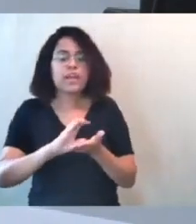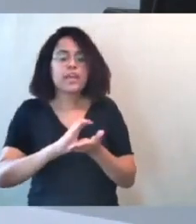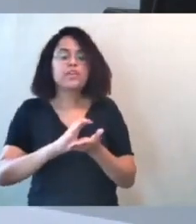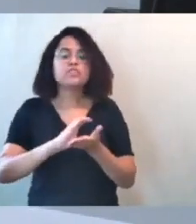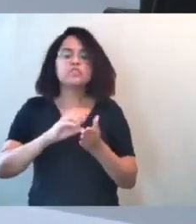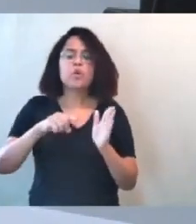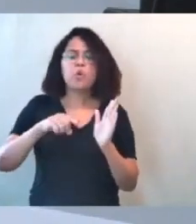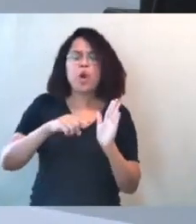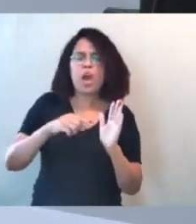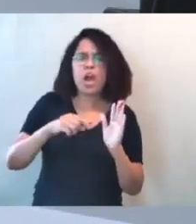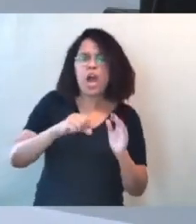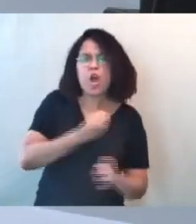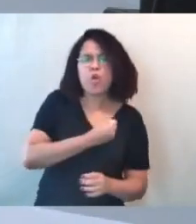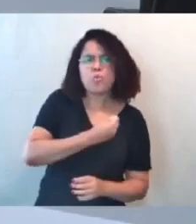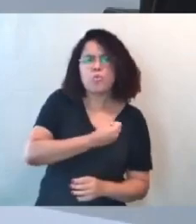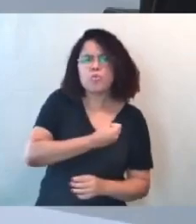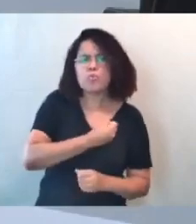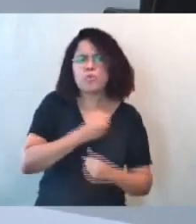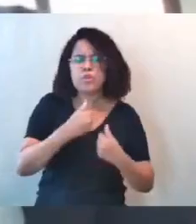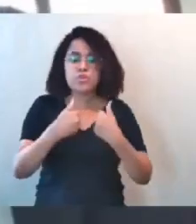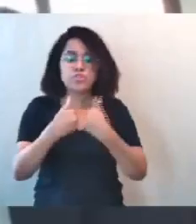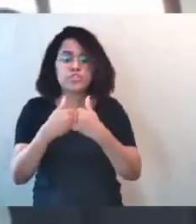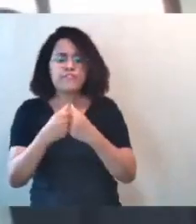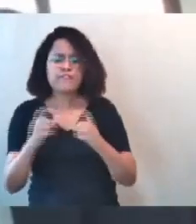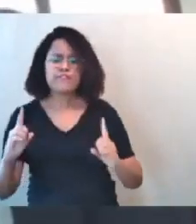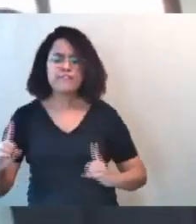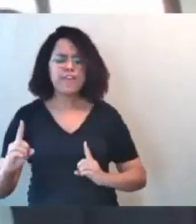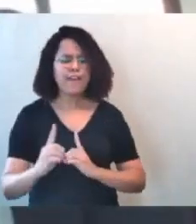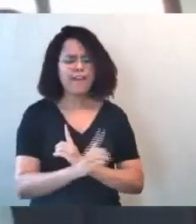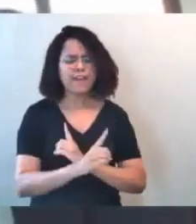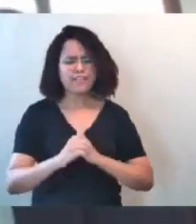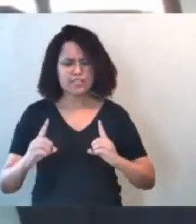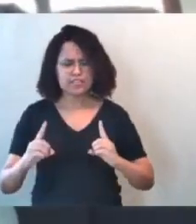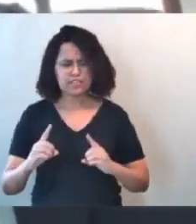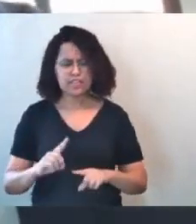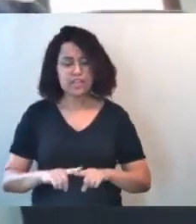viagens e não valores. O senhor está ciente desse documento?